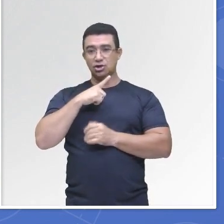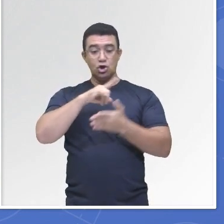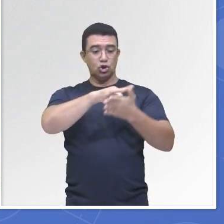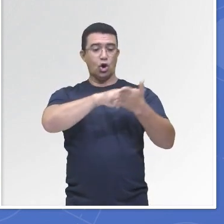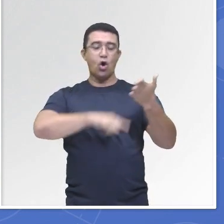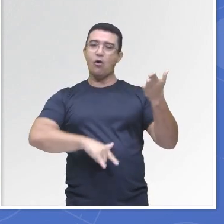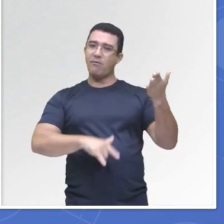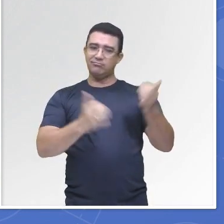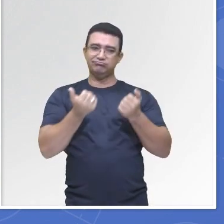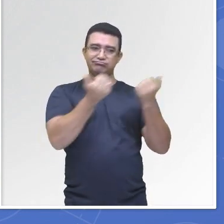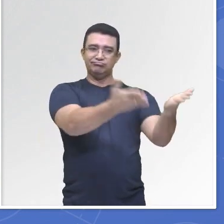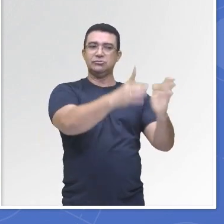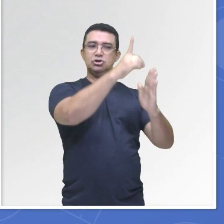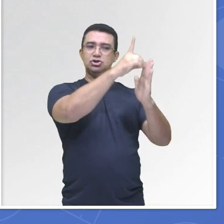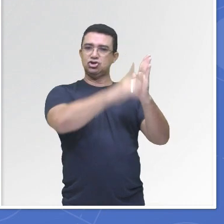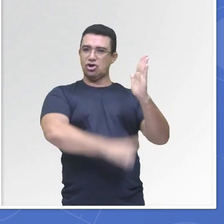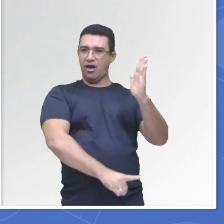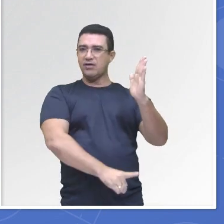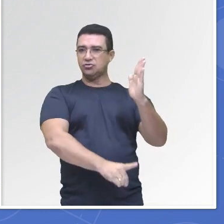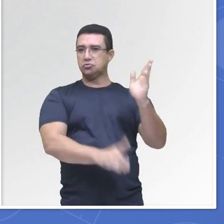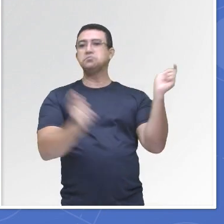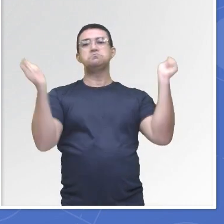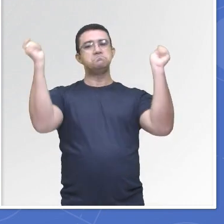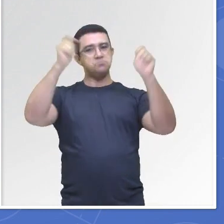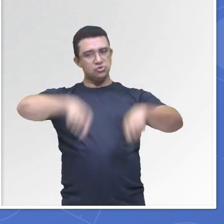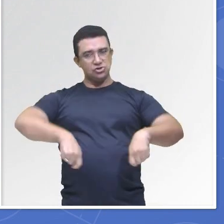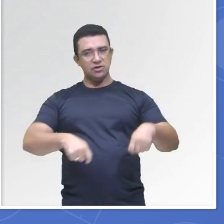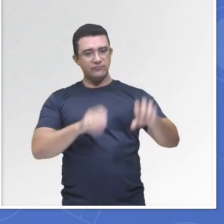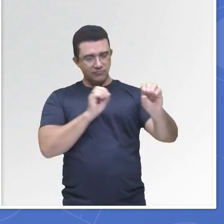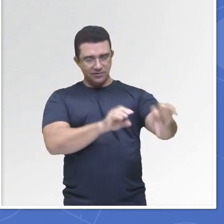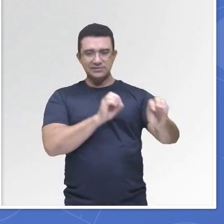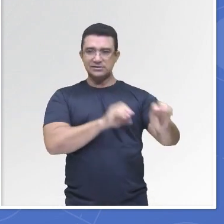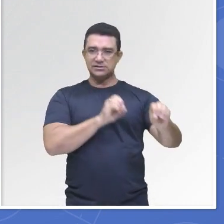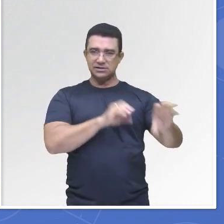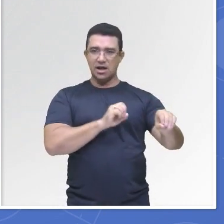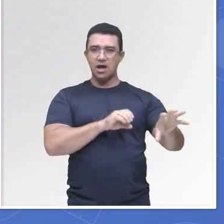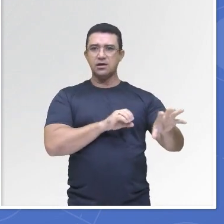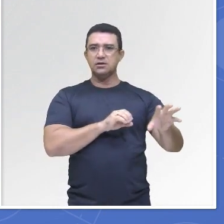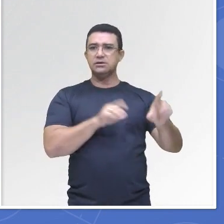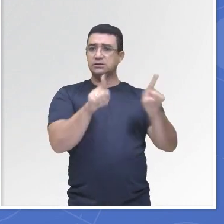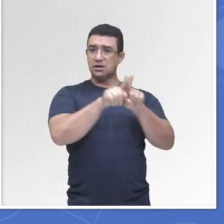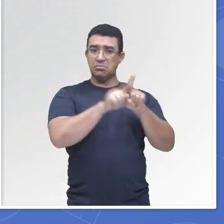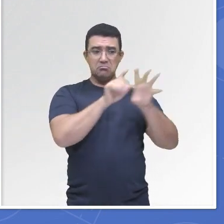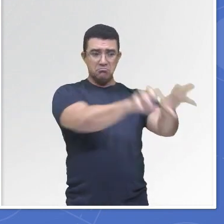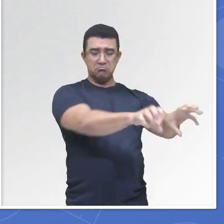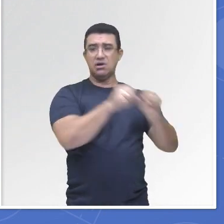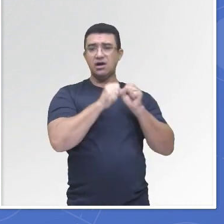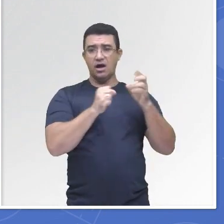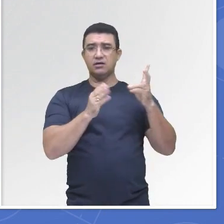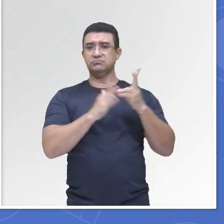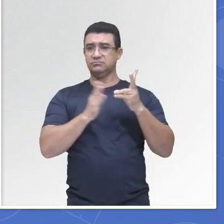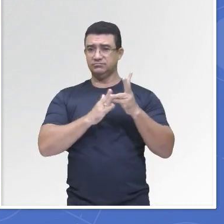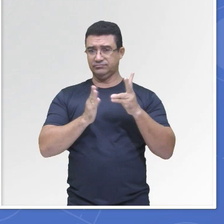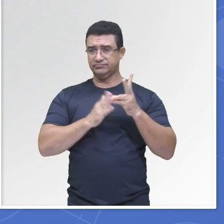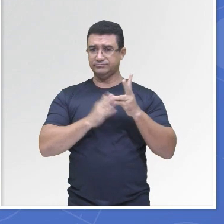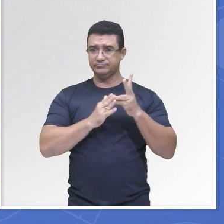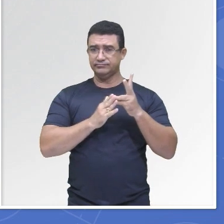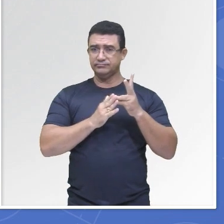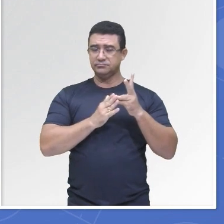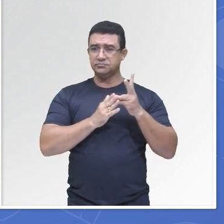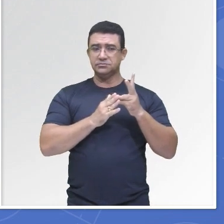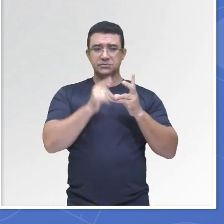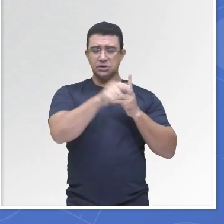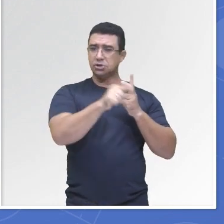vai dar a eles o direito de tutela dos indígenas capturados, certo? E certificava o direito de posse